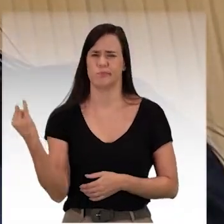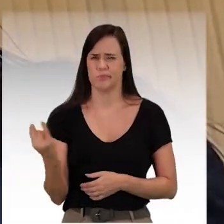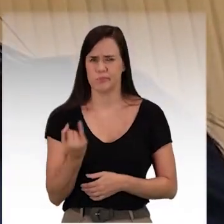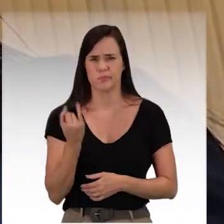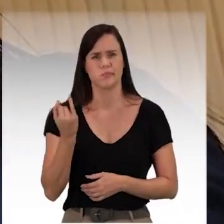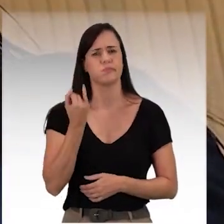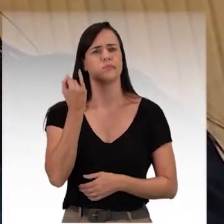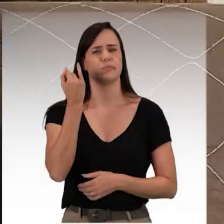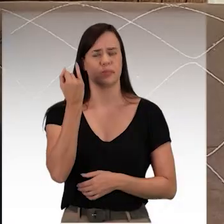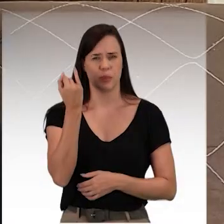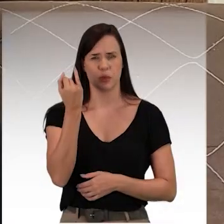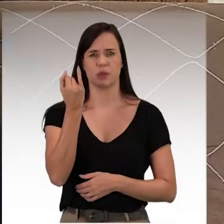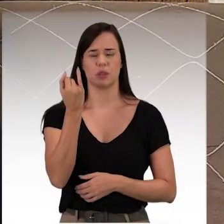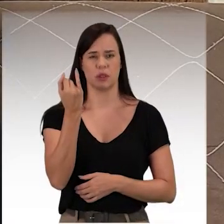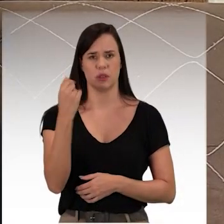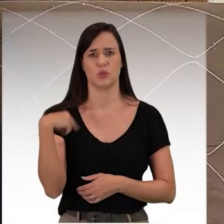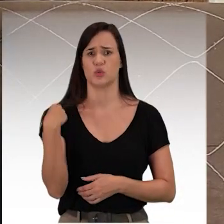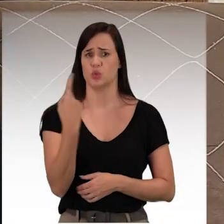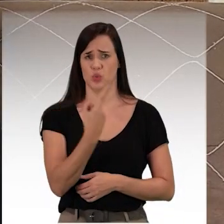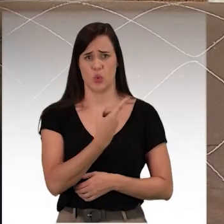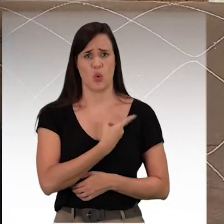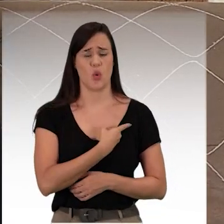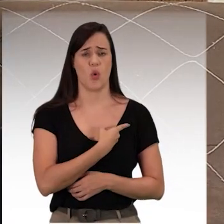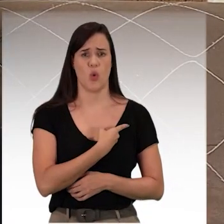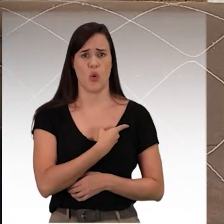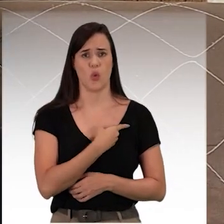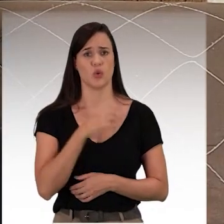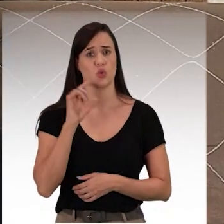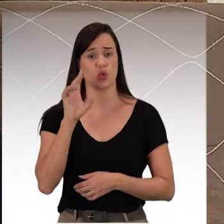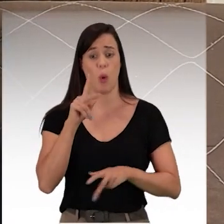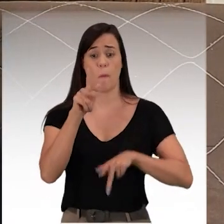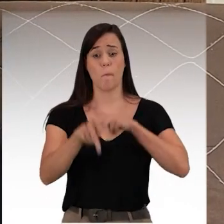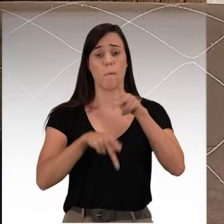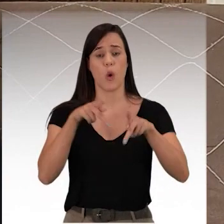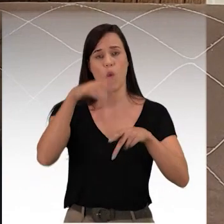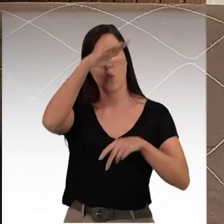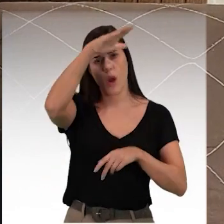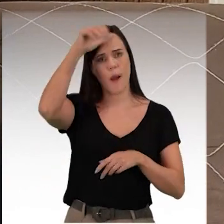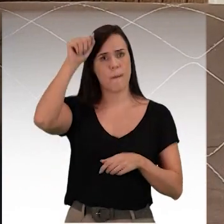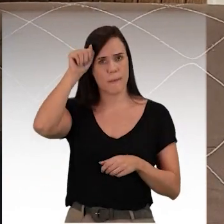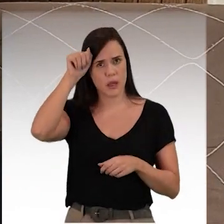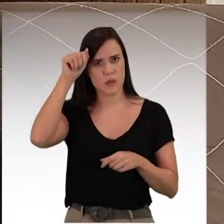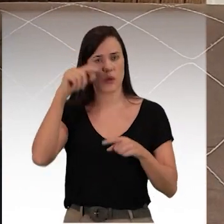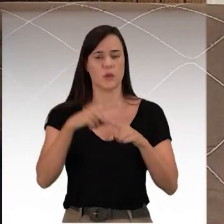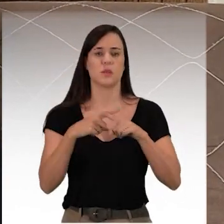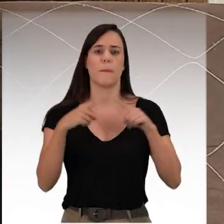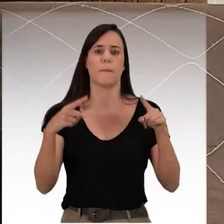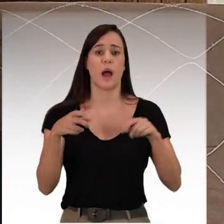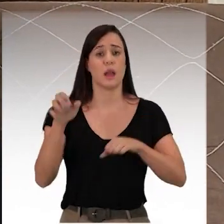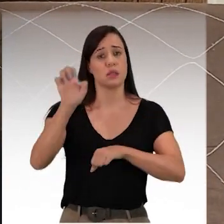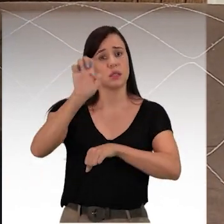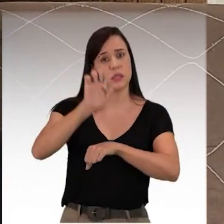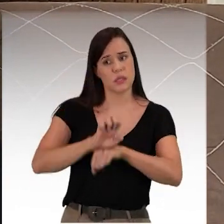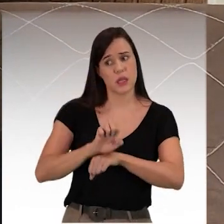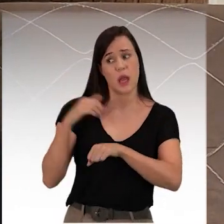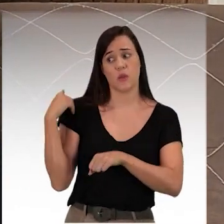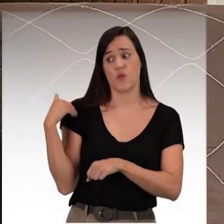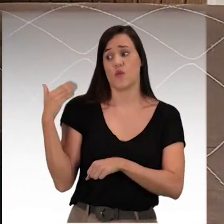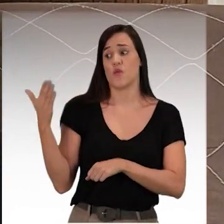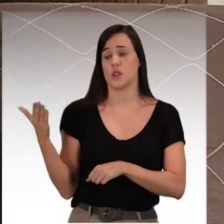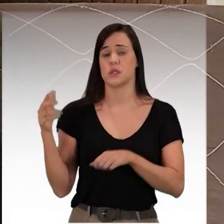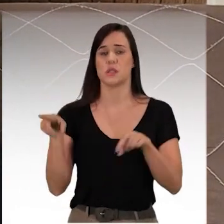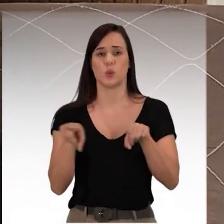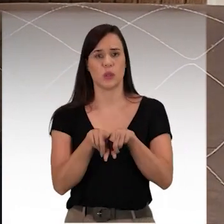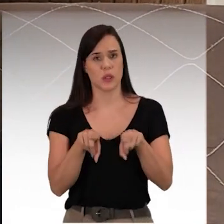suma importância para nós, não somente para o povo amazonense, mas de